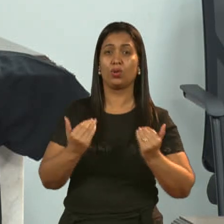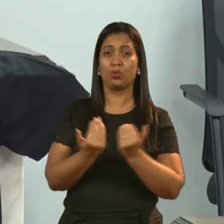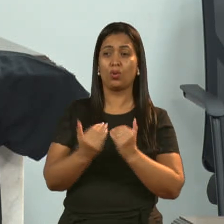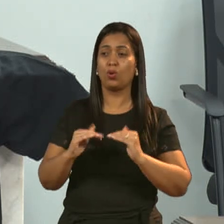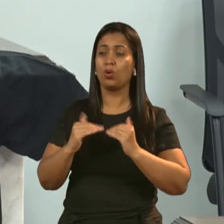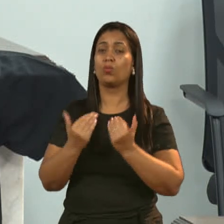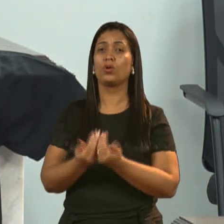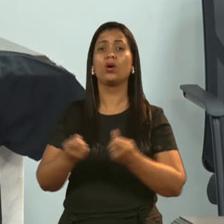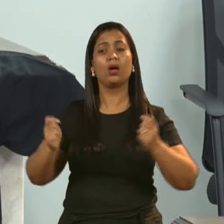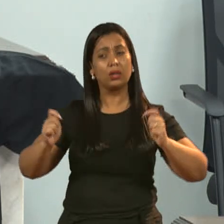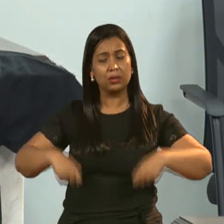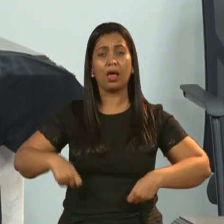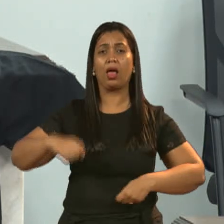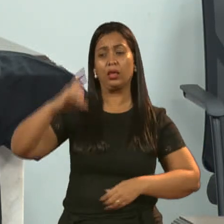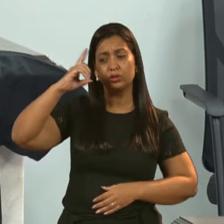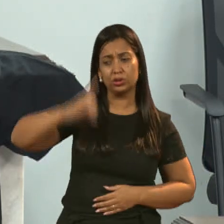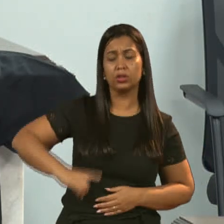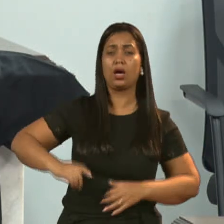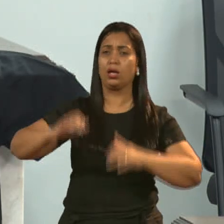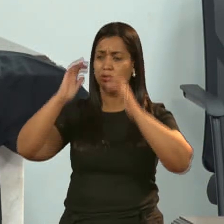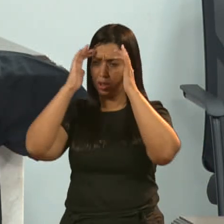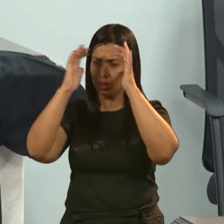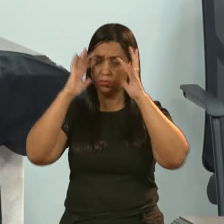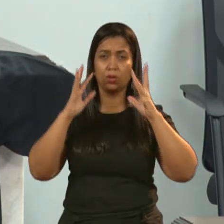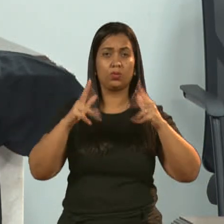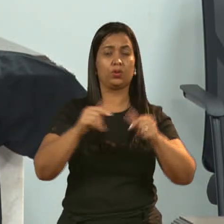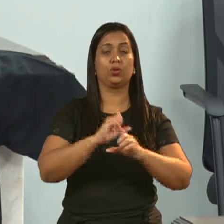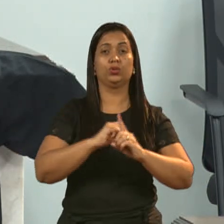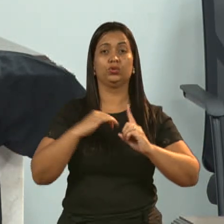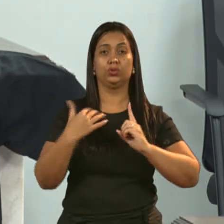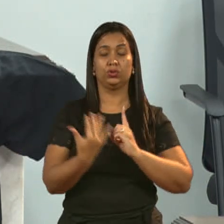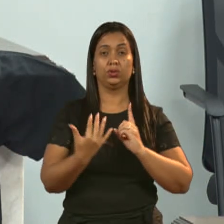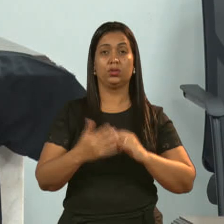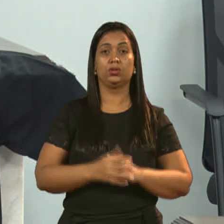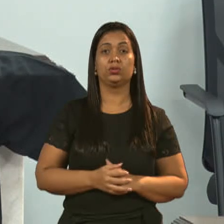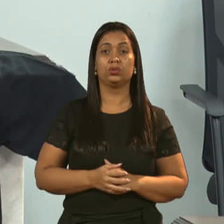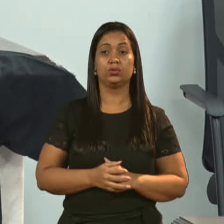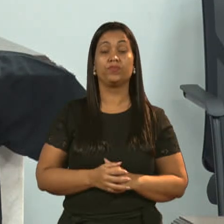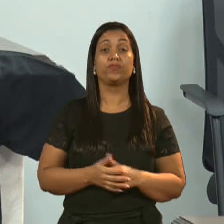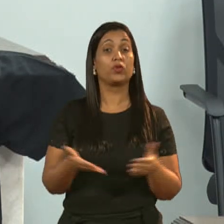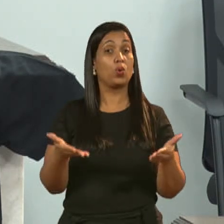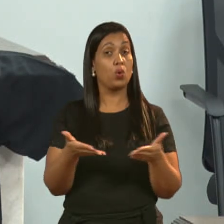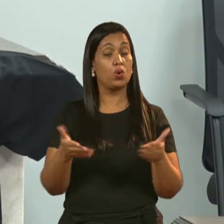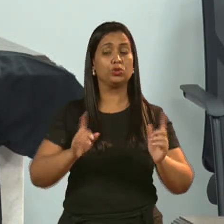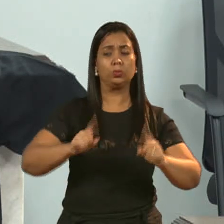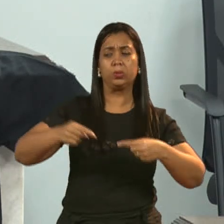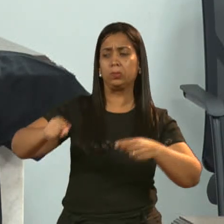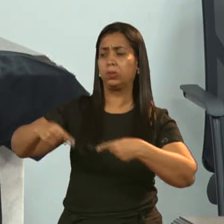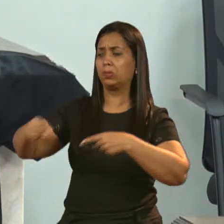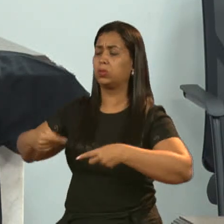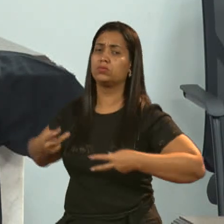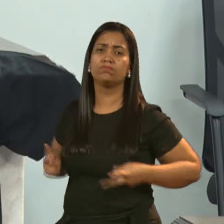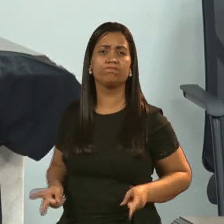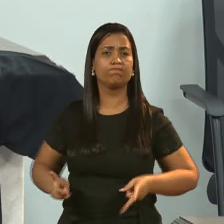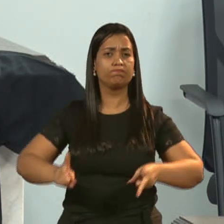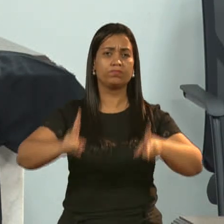ter mais dignidade e respeito perante a sociedade. Hoje, os desafios continuam,